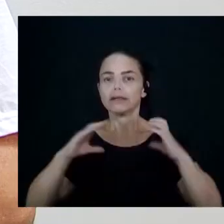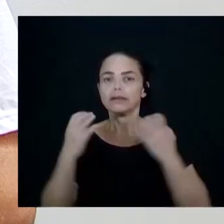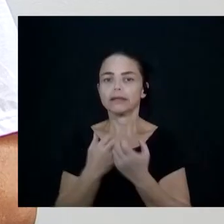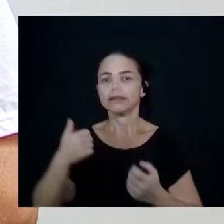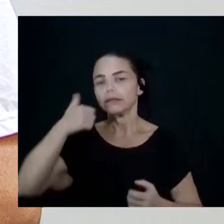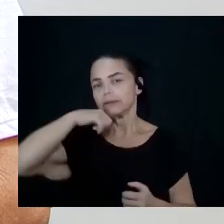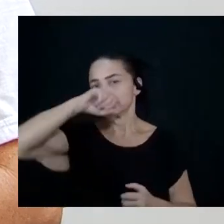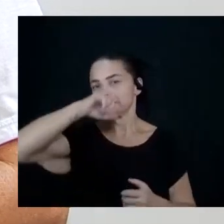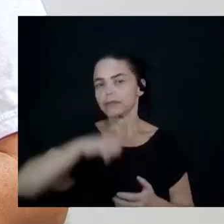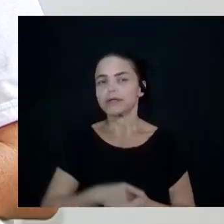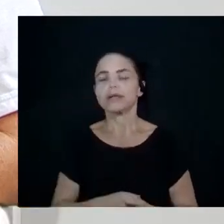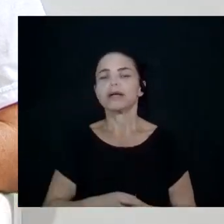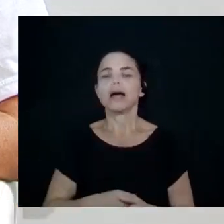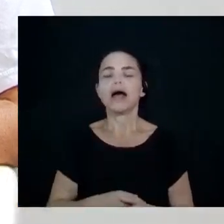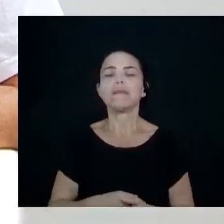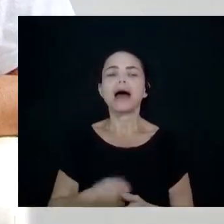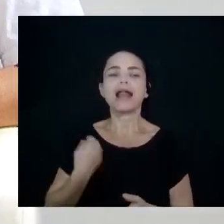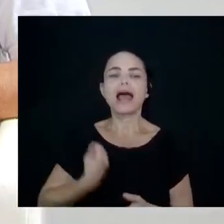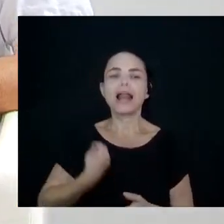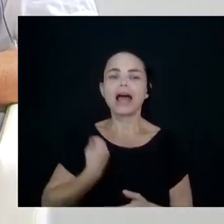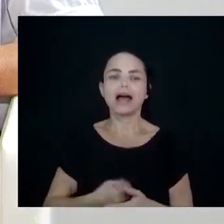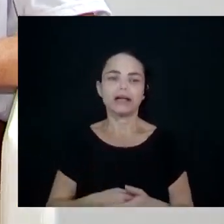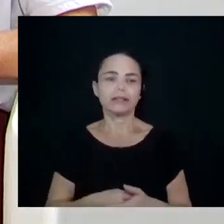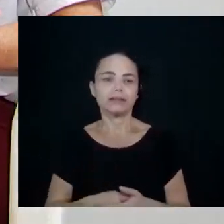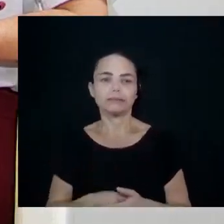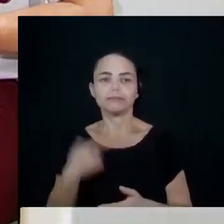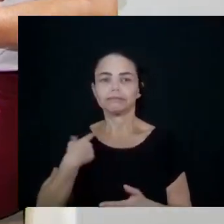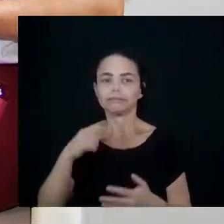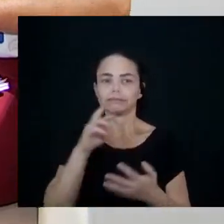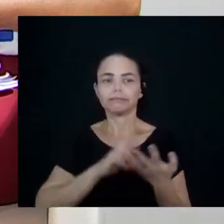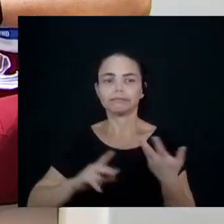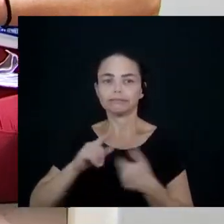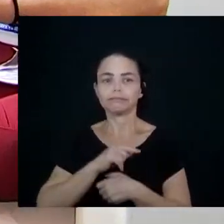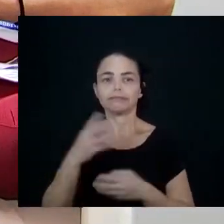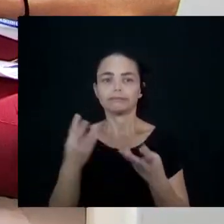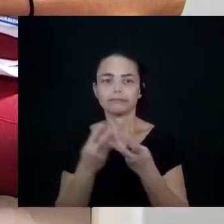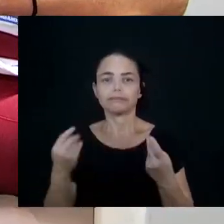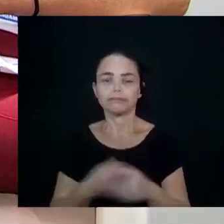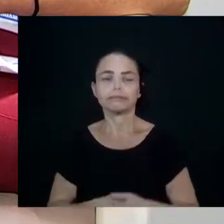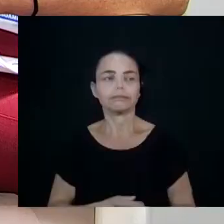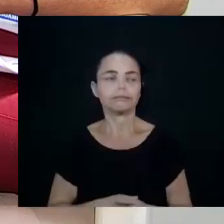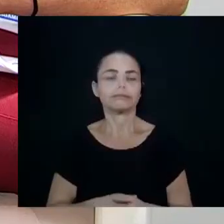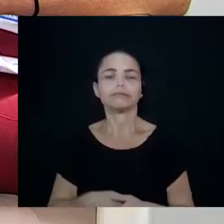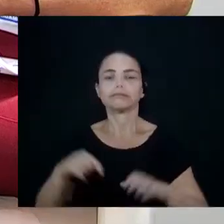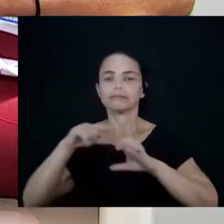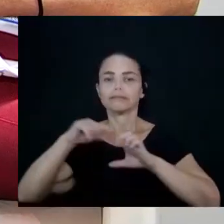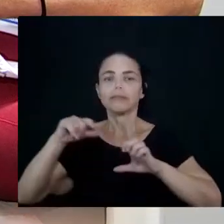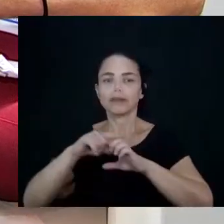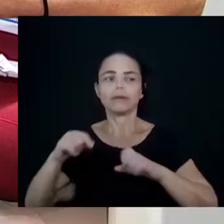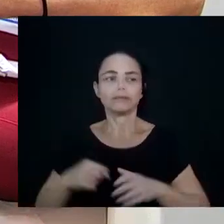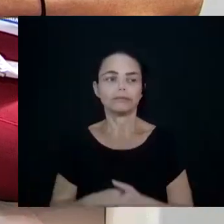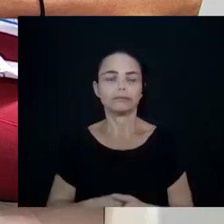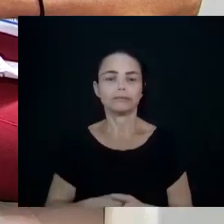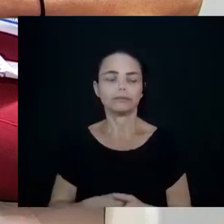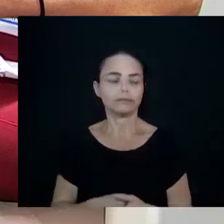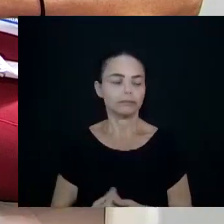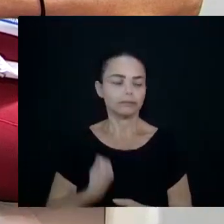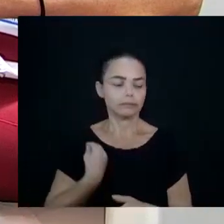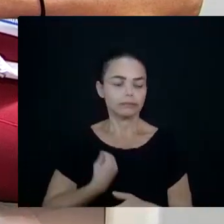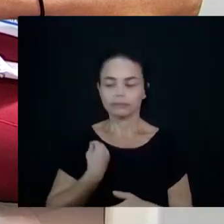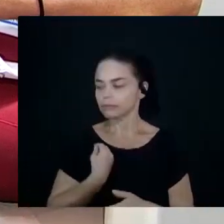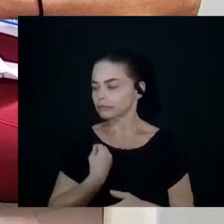acróstico. Então, no começo, não se tratava de empreendedorismo, se tratava de serviços, de